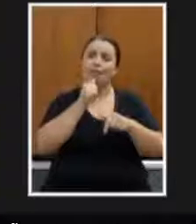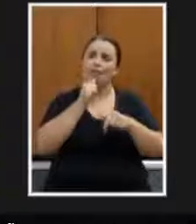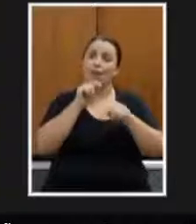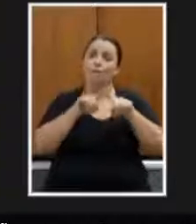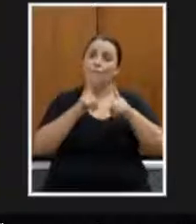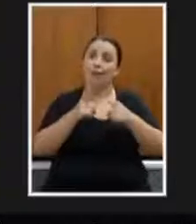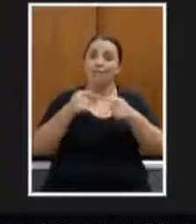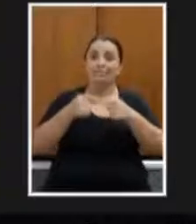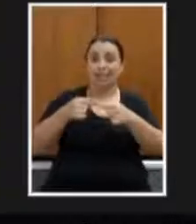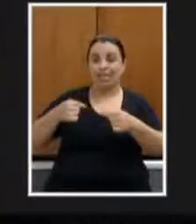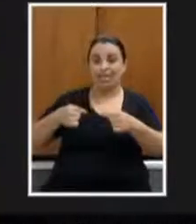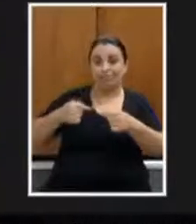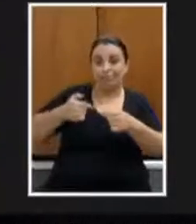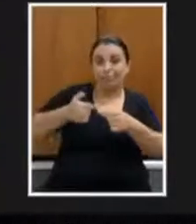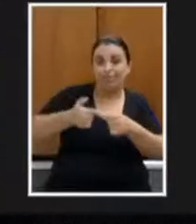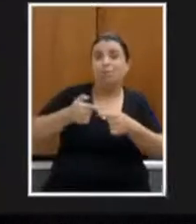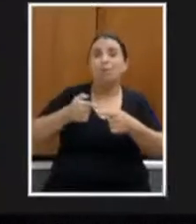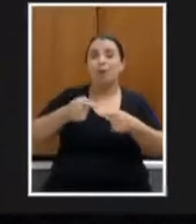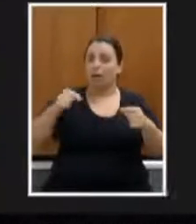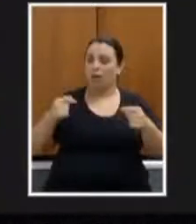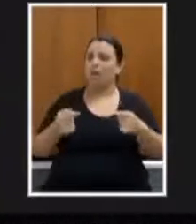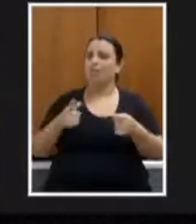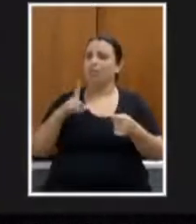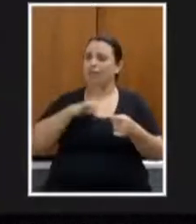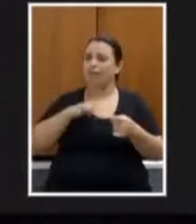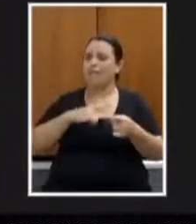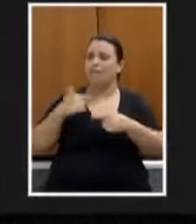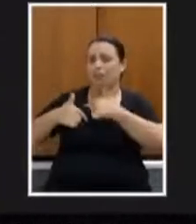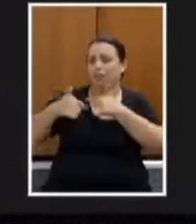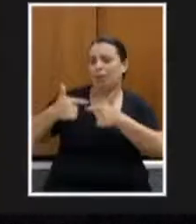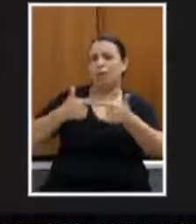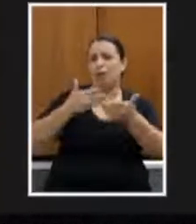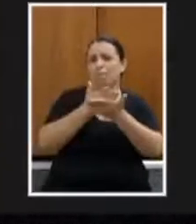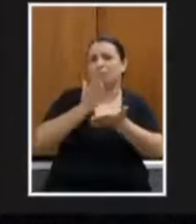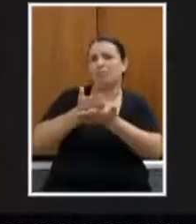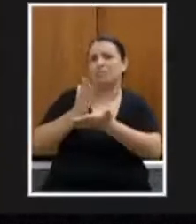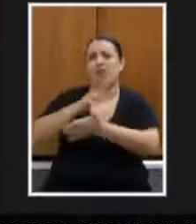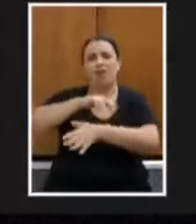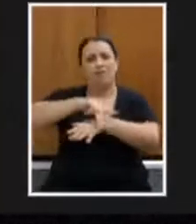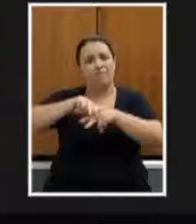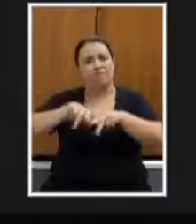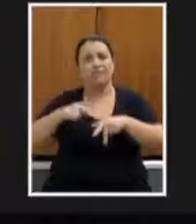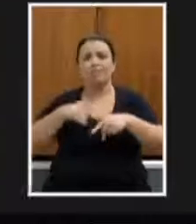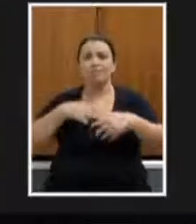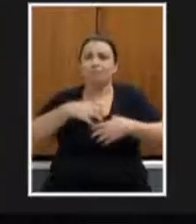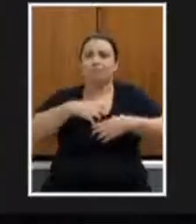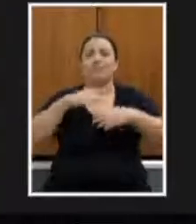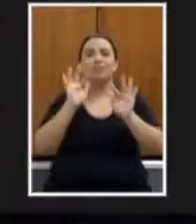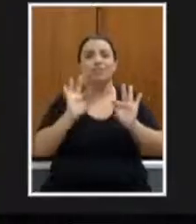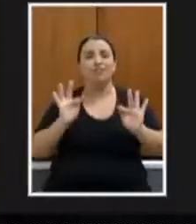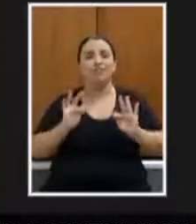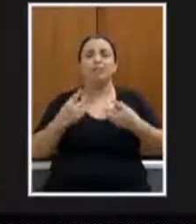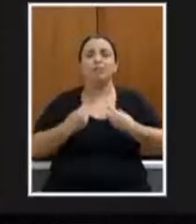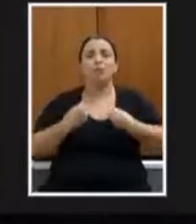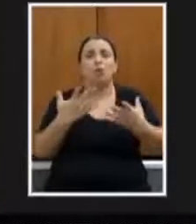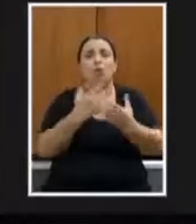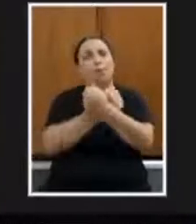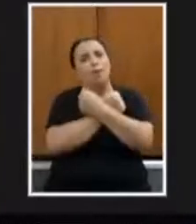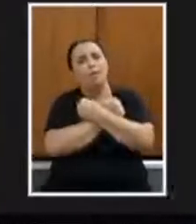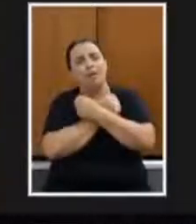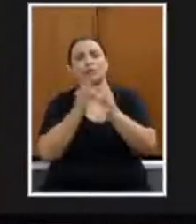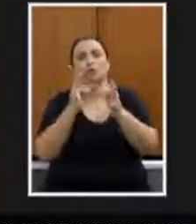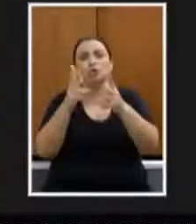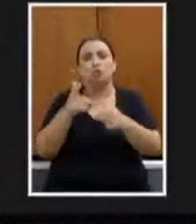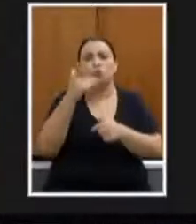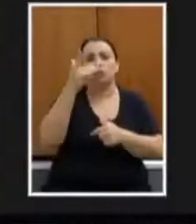bastante produtiva e eu fiquei extremamente feliz com a aprovação desses projetos. Eu deixo meu abraço, meu afeto a todos os meus